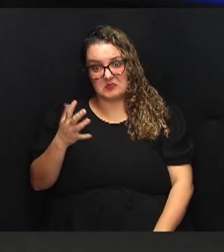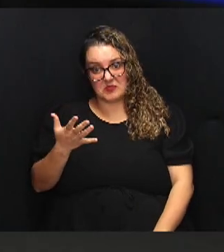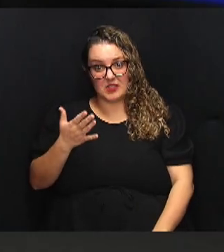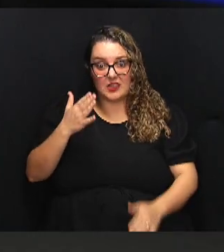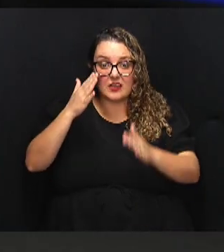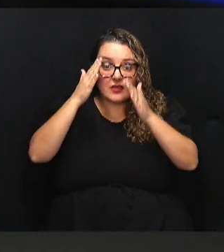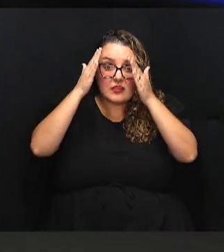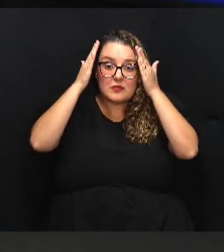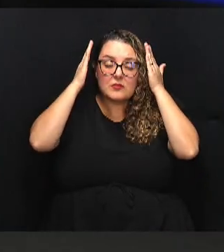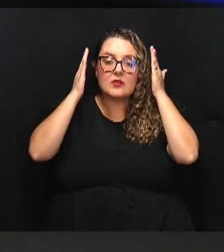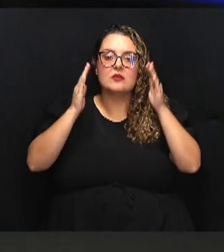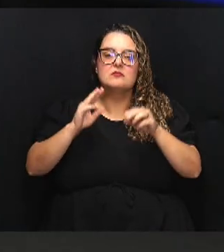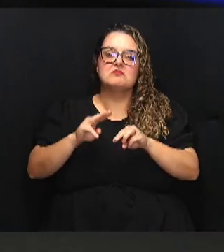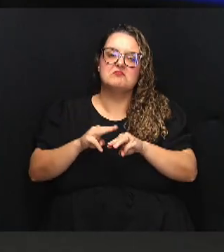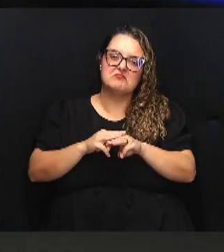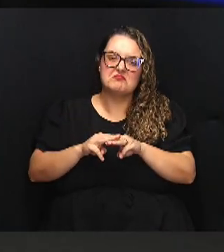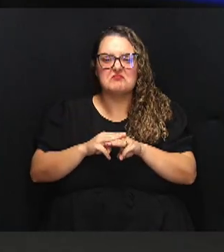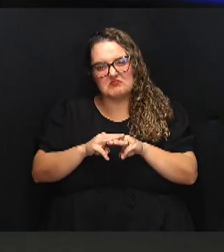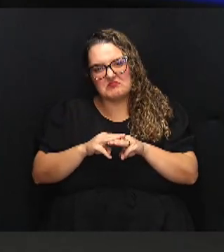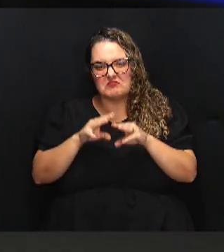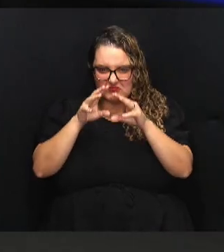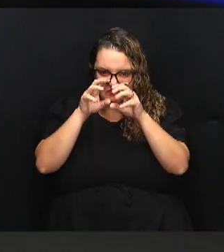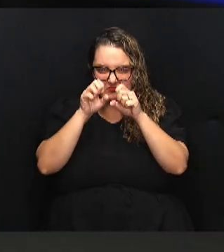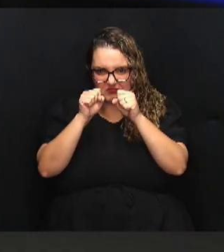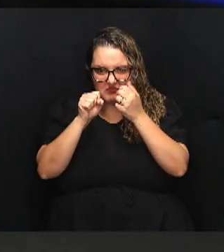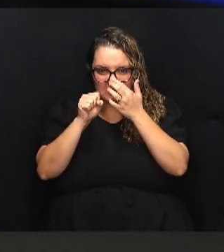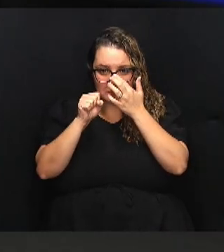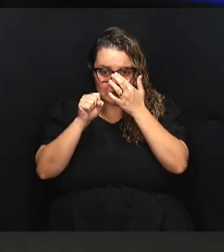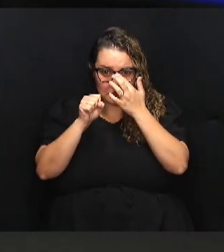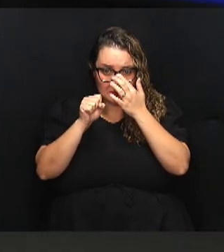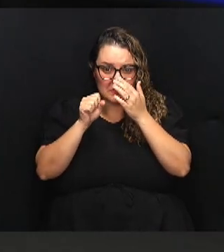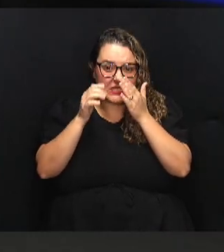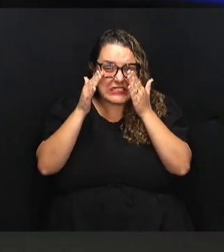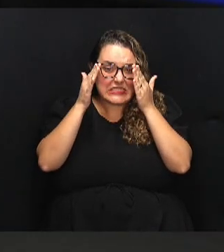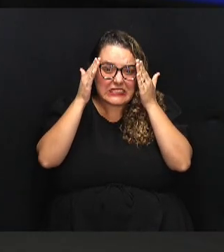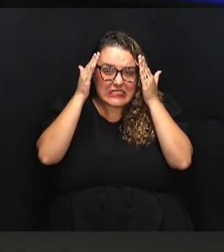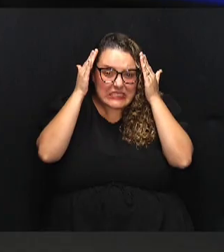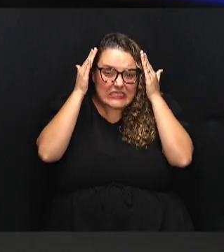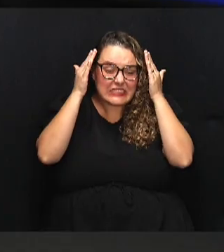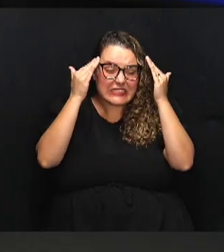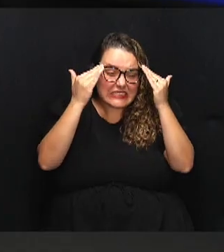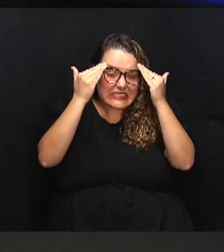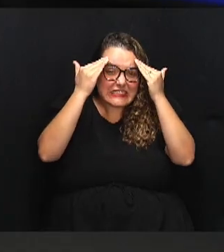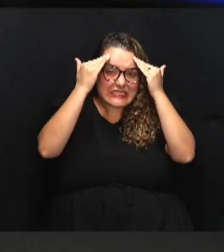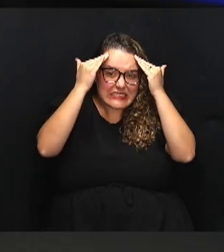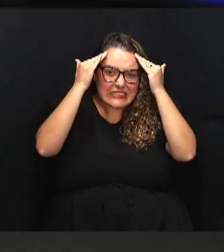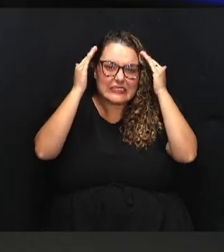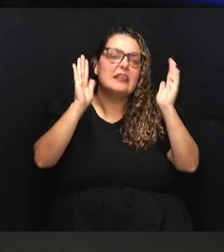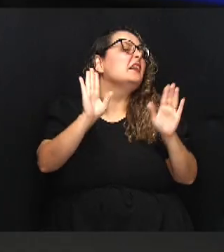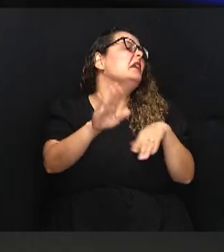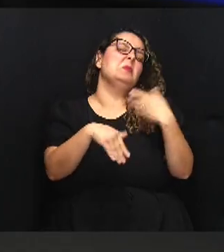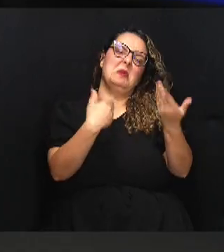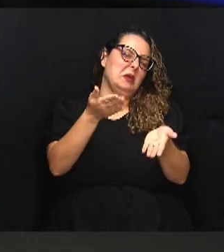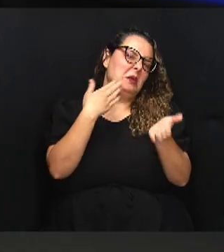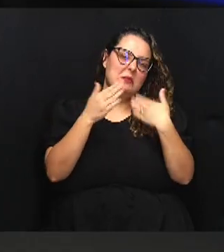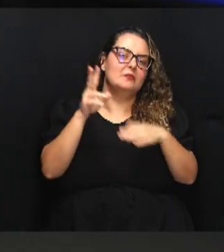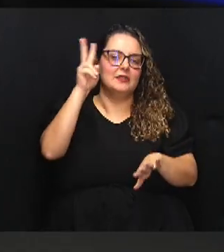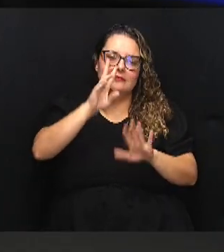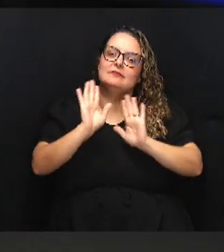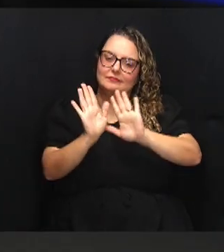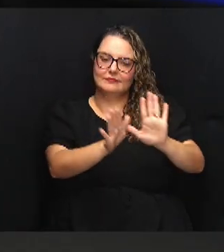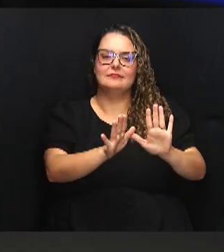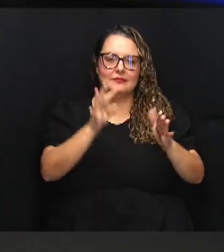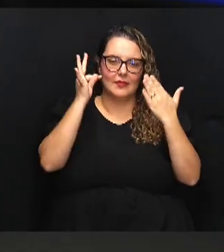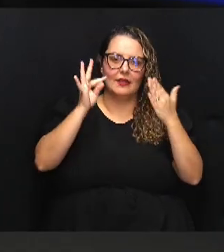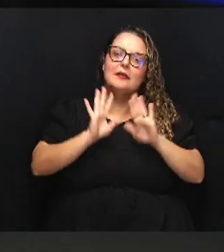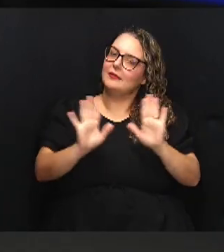cabelo castanho escuro e que já está ralinho, tô ficando calvo, careca, mas isso é um papo para uma outra história, isso é para terapia,